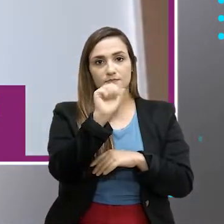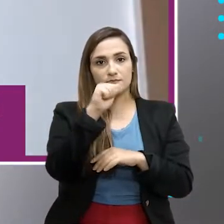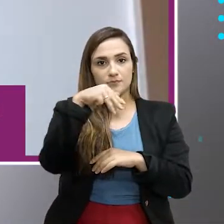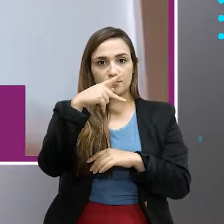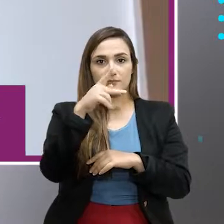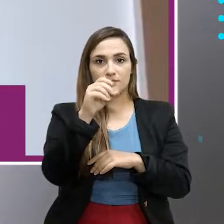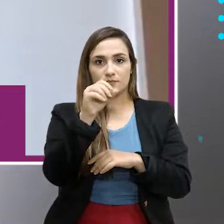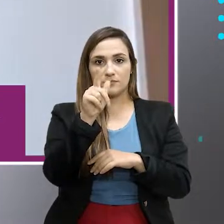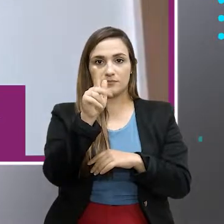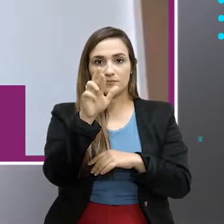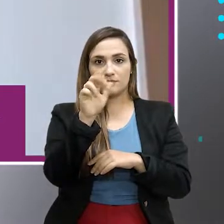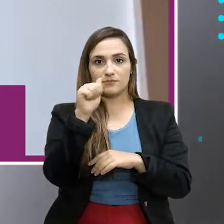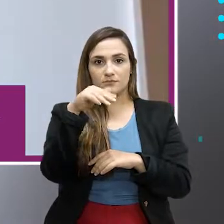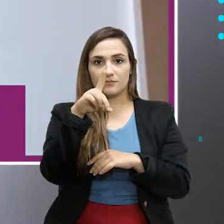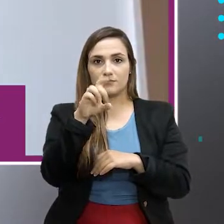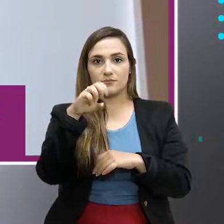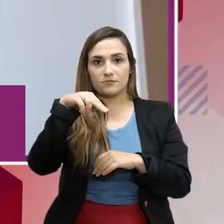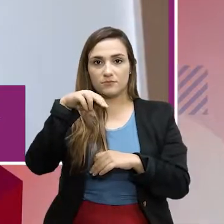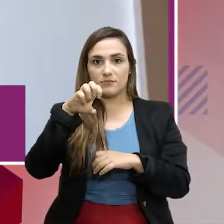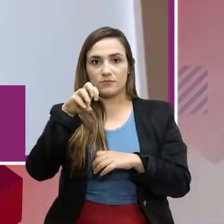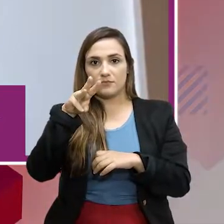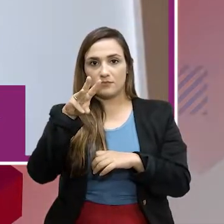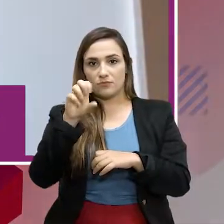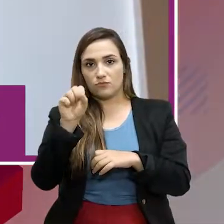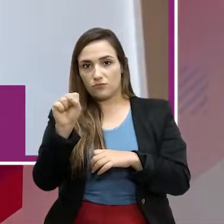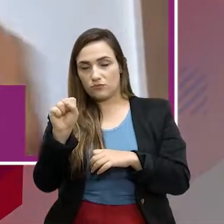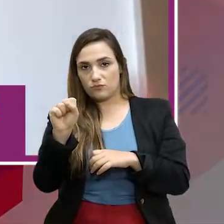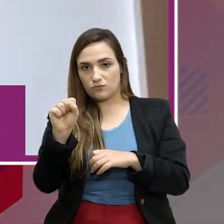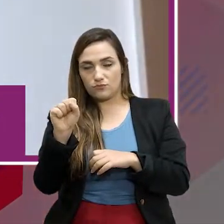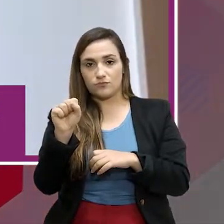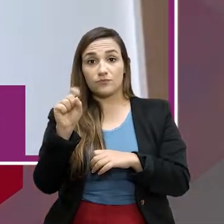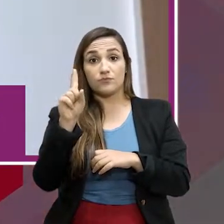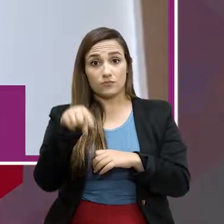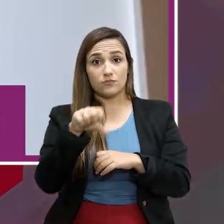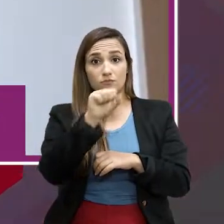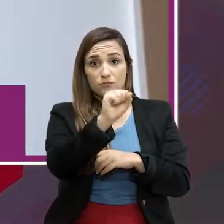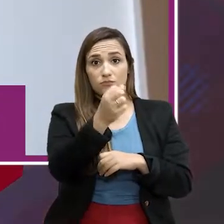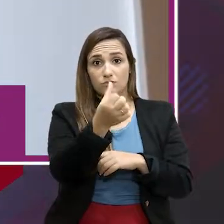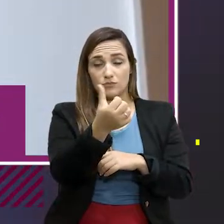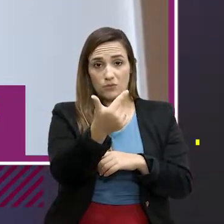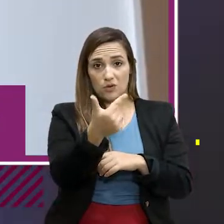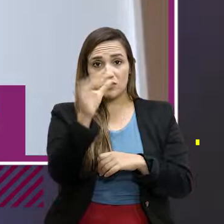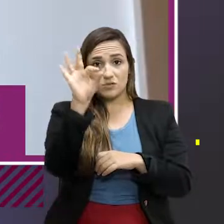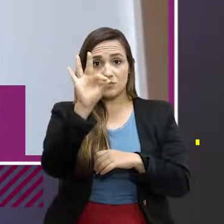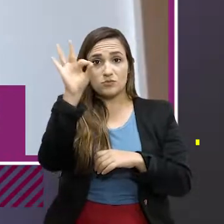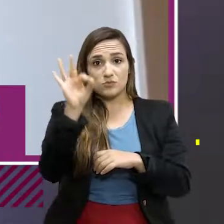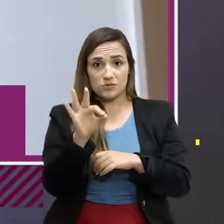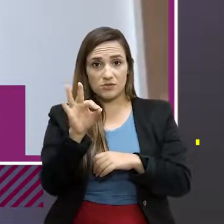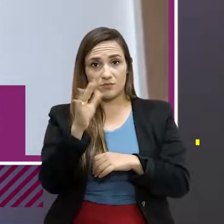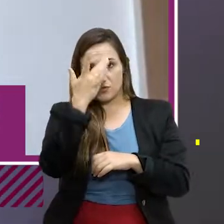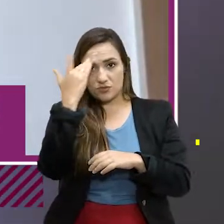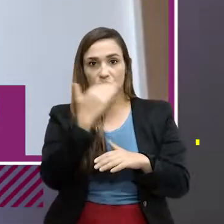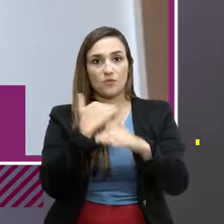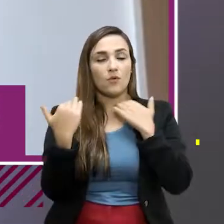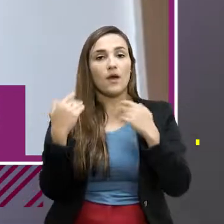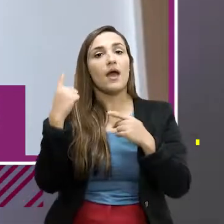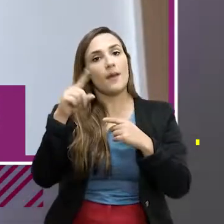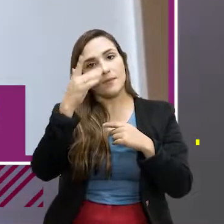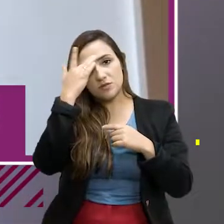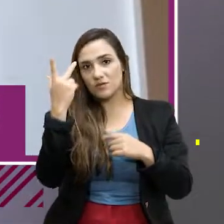também revelou que 86% dos óbitos desde o início da vacinação são de pessoas